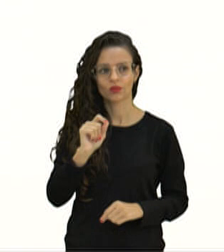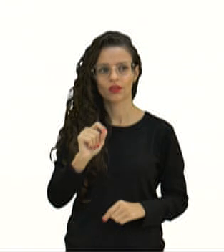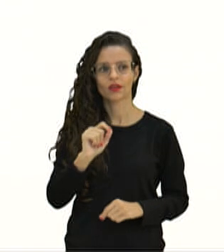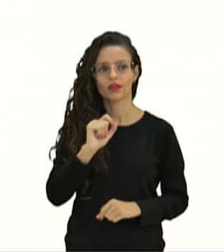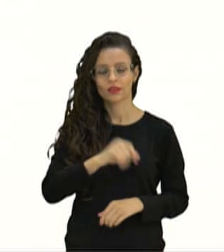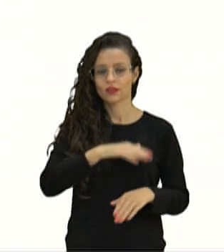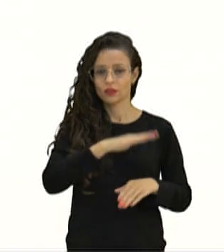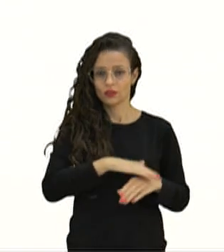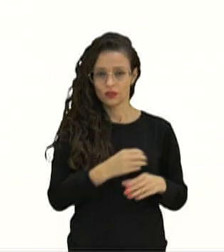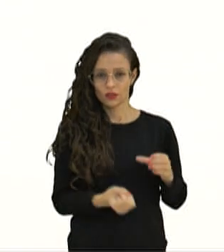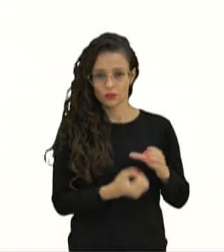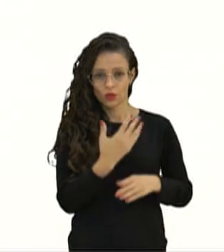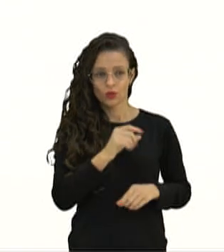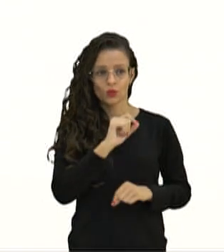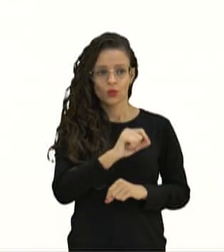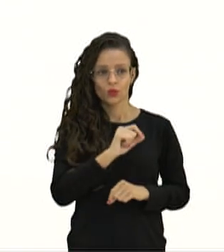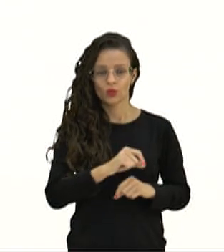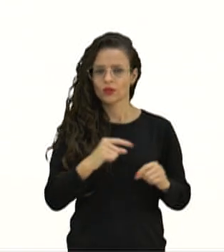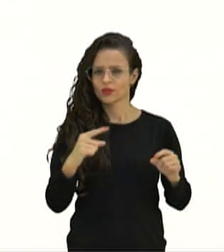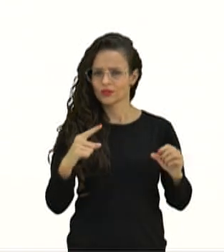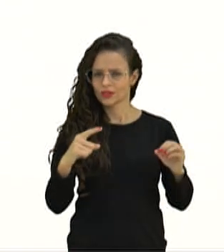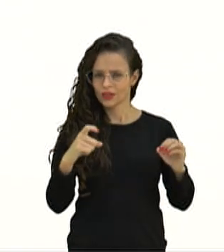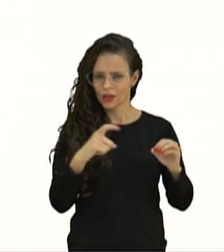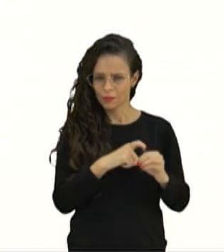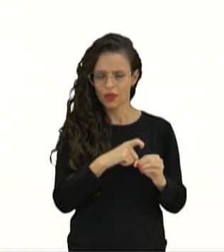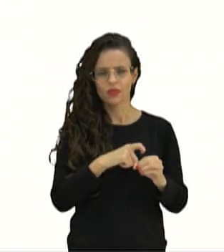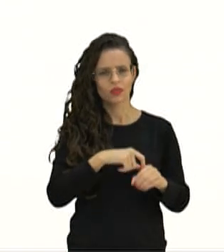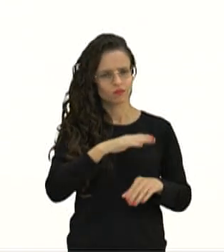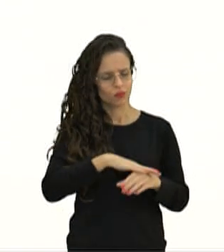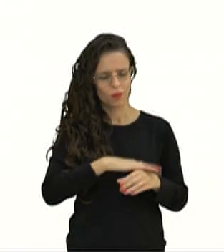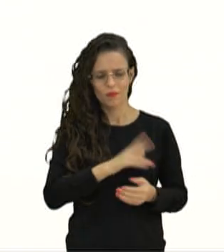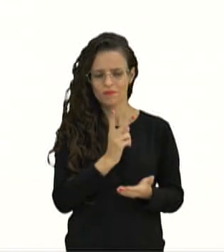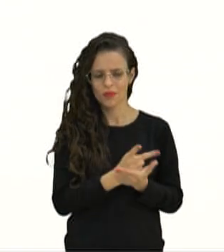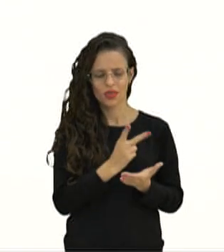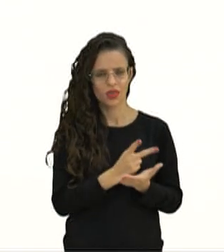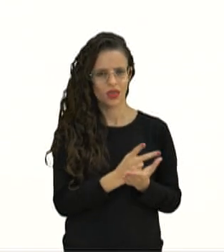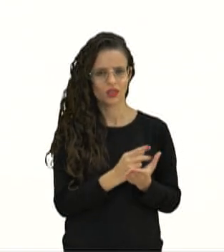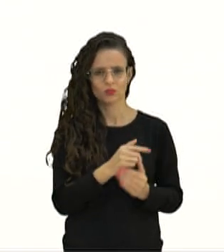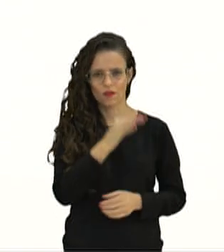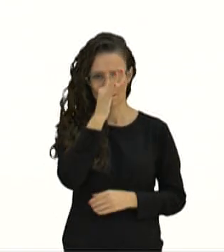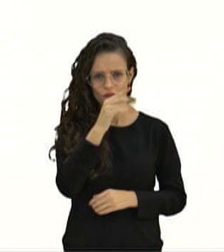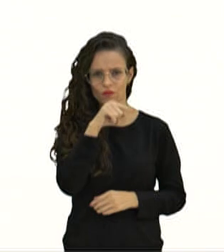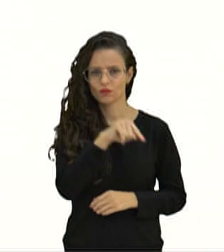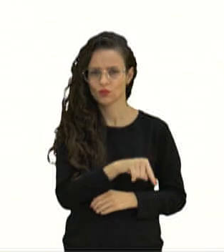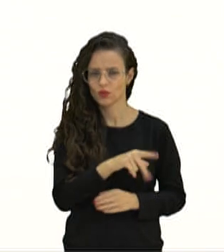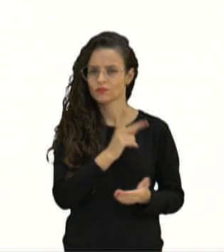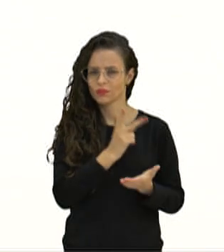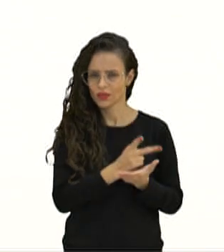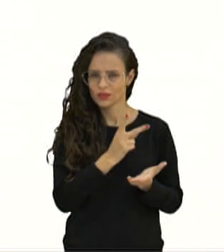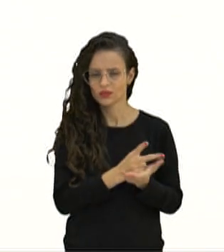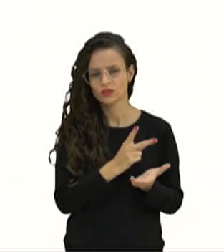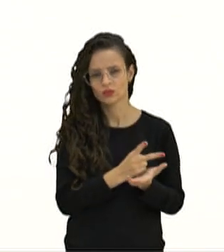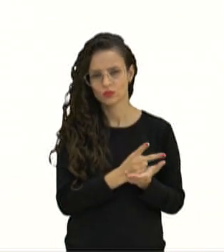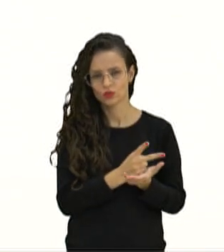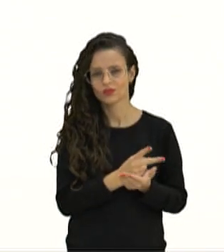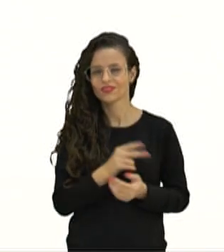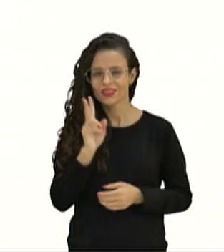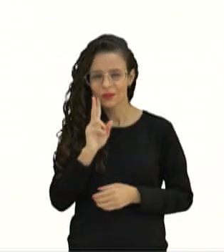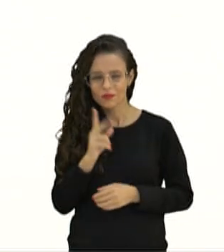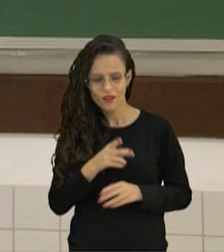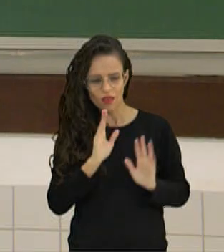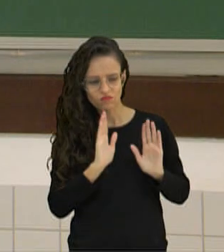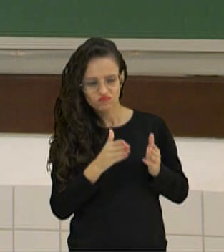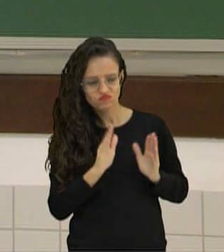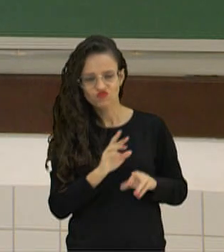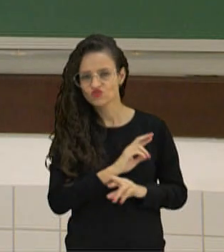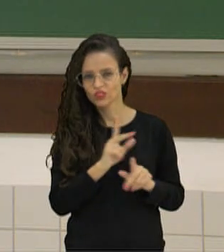ó, na autofecundação, ambos os gametas provêm do mesmo indivíduo, né? Lembra, se o Mendel ficasse olhando só isso aqui, não ia